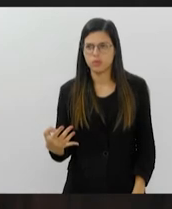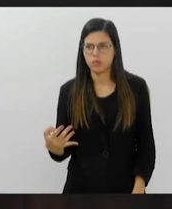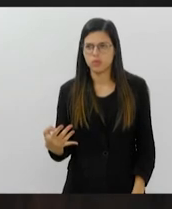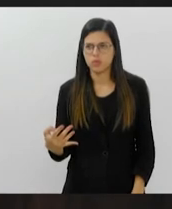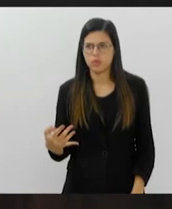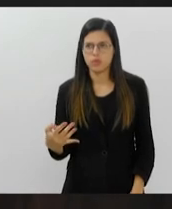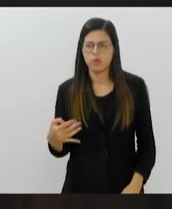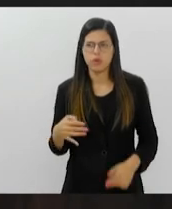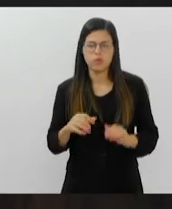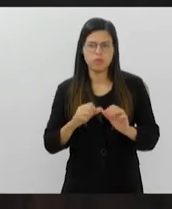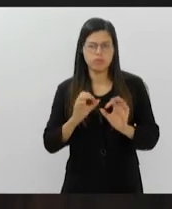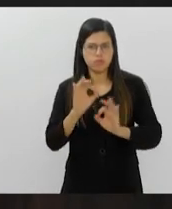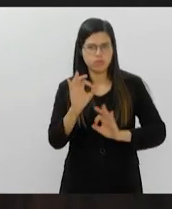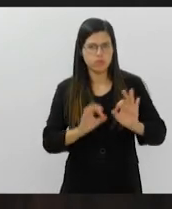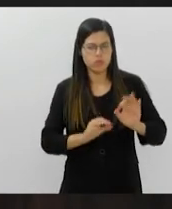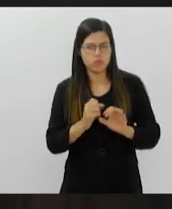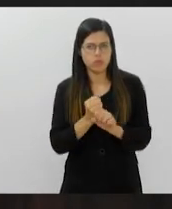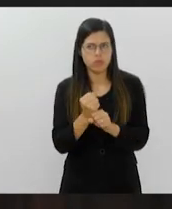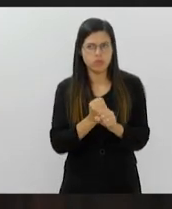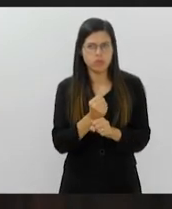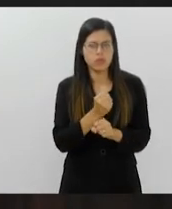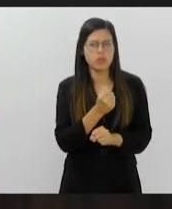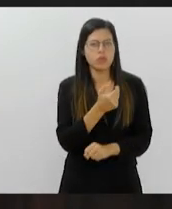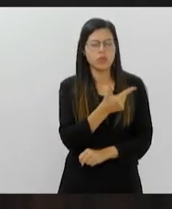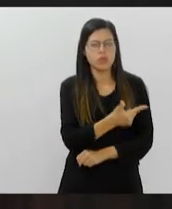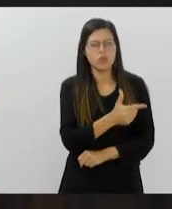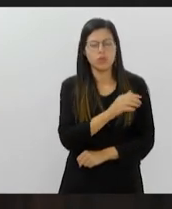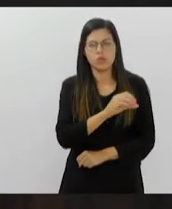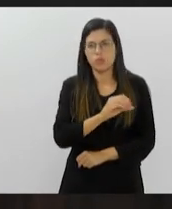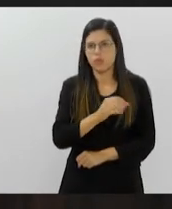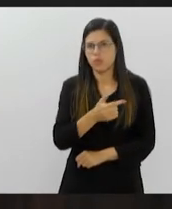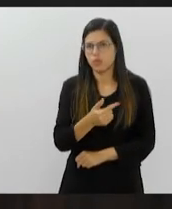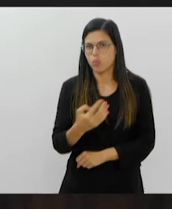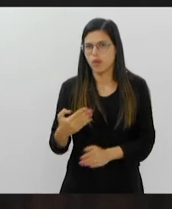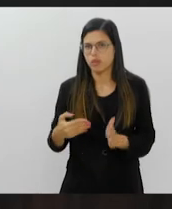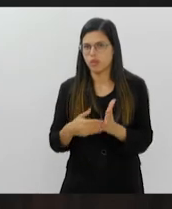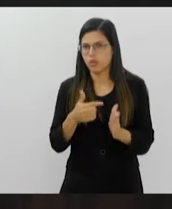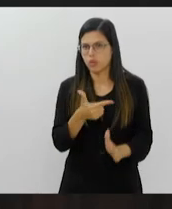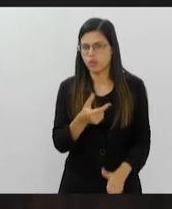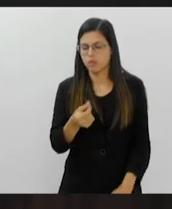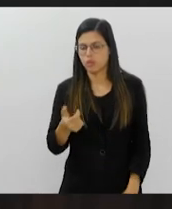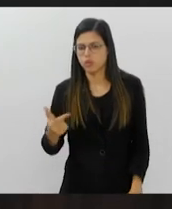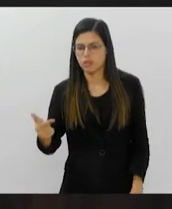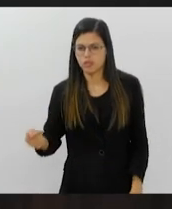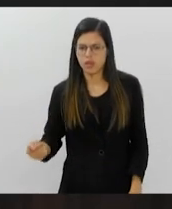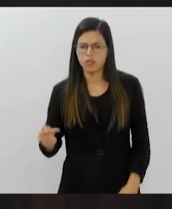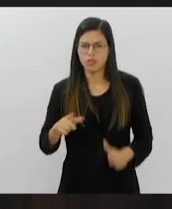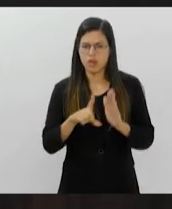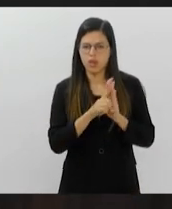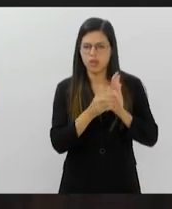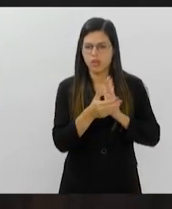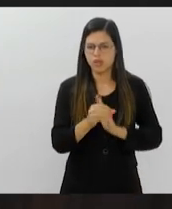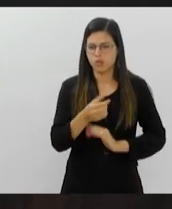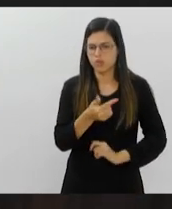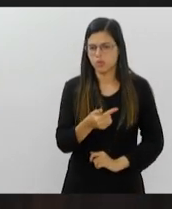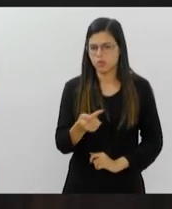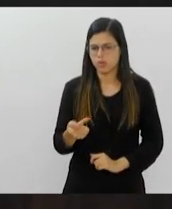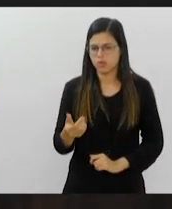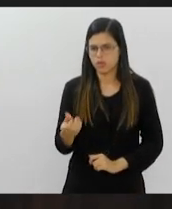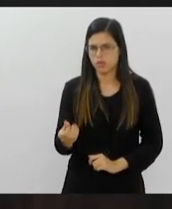2025 do Plano Plurianual 2024-2027, instituído pela Lei 10.276, de